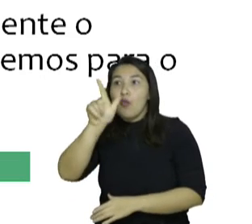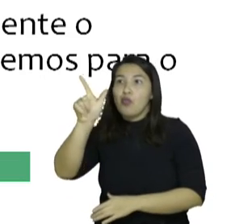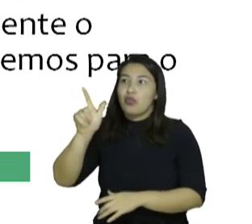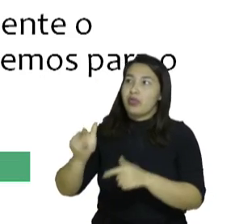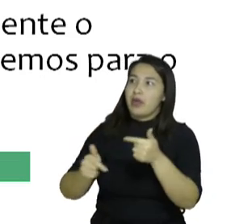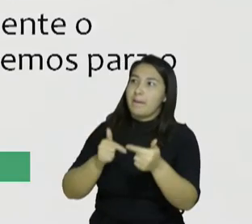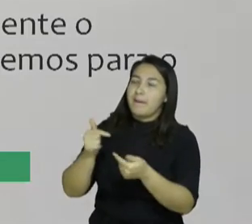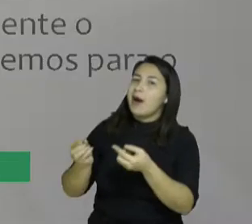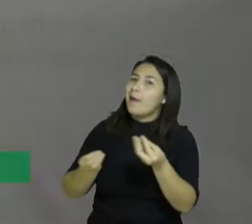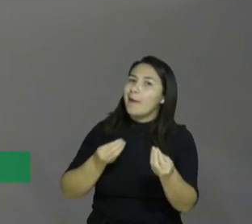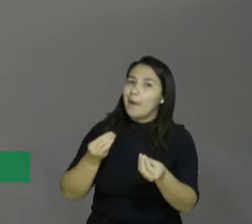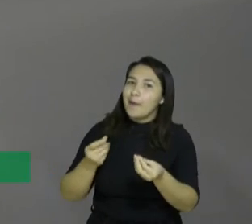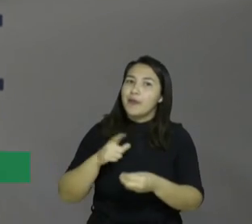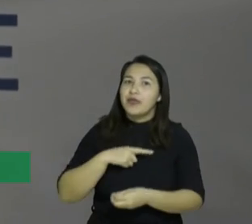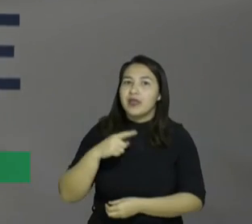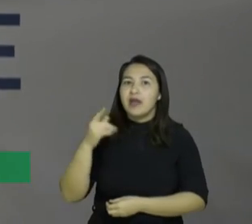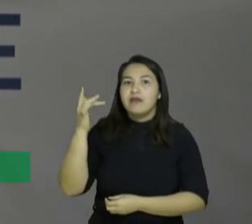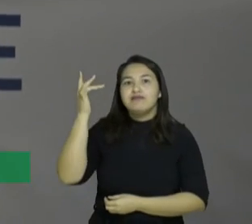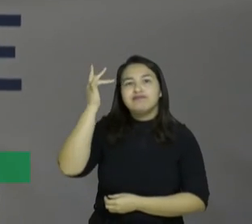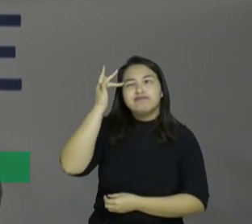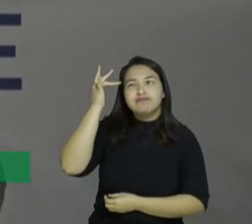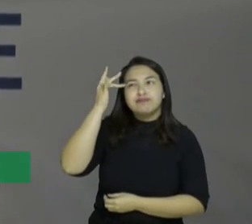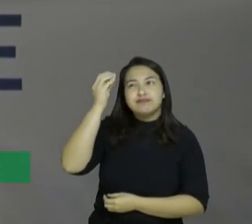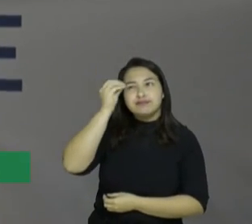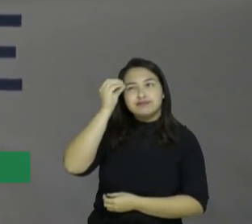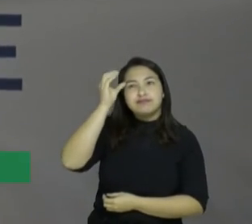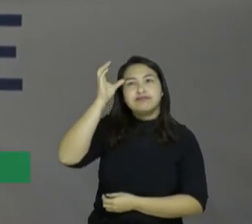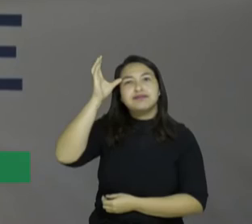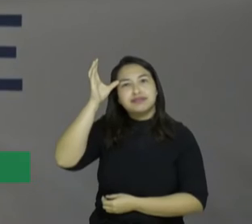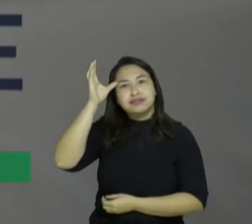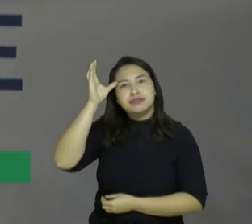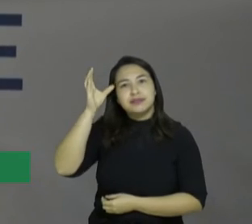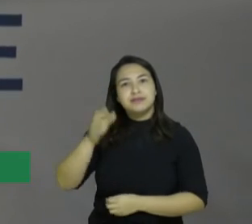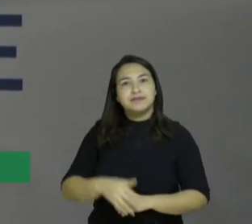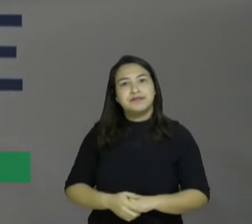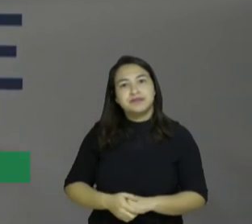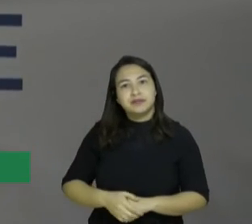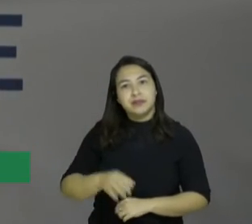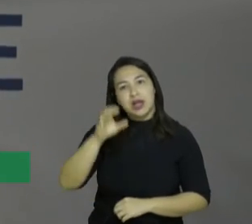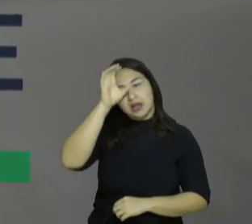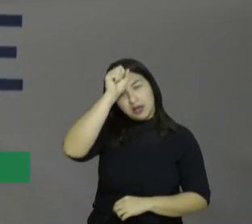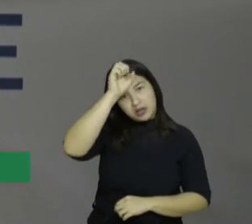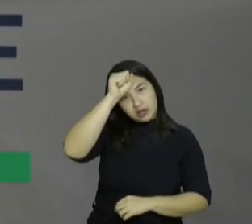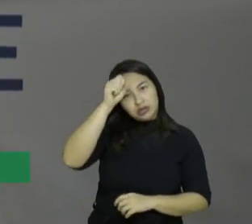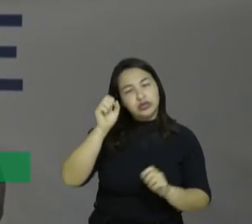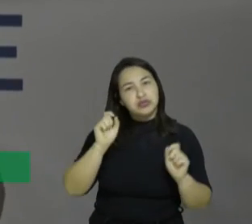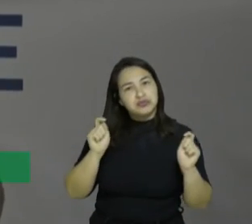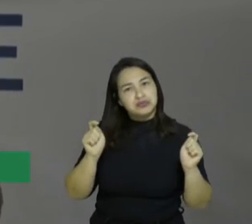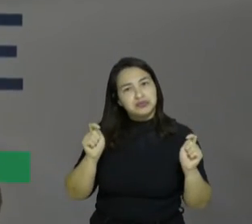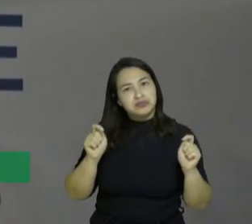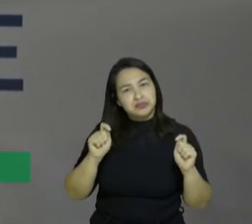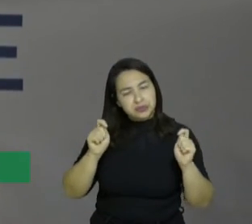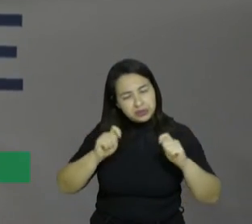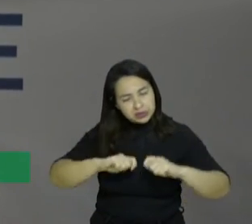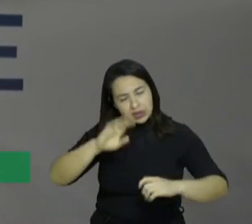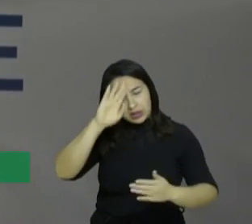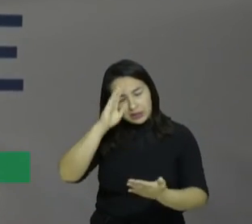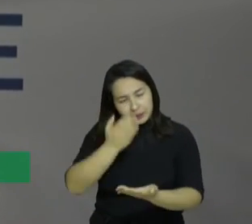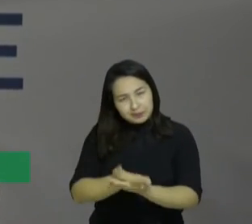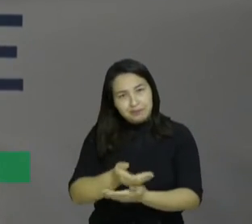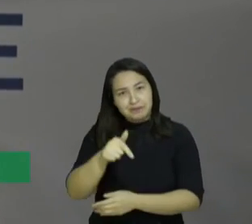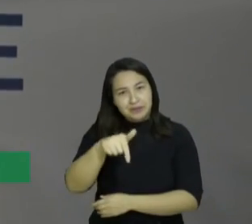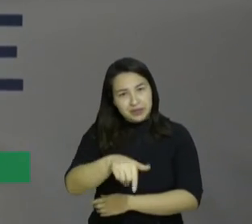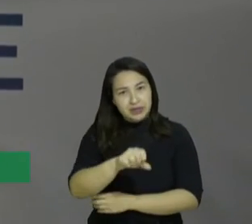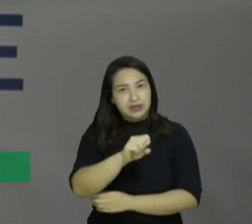isso existe inteligência e competência e eu acredito muito no nosso povo de Santa Catarina